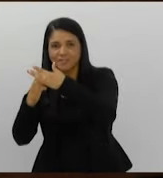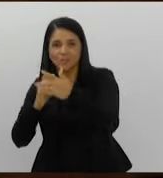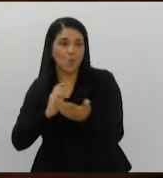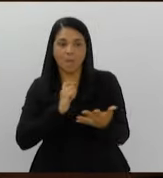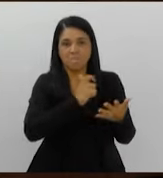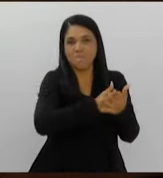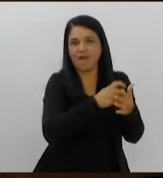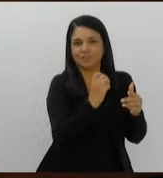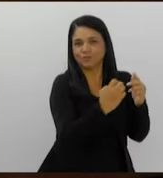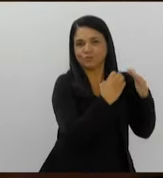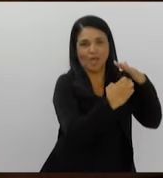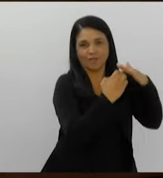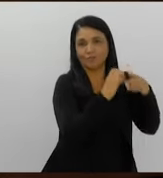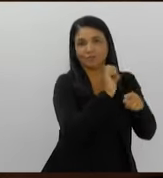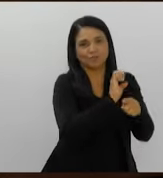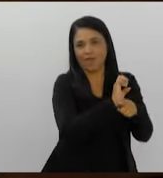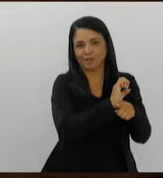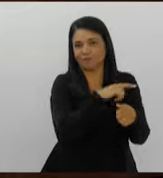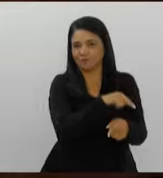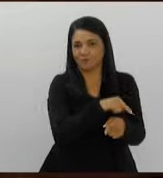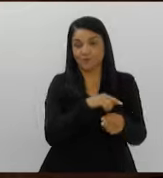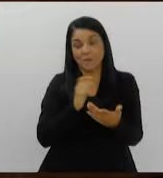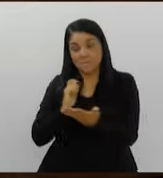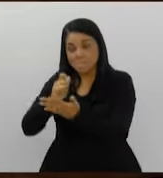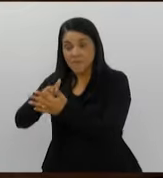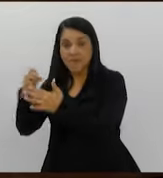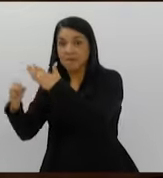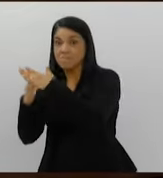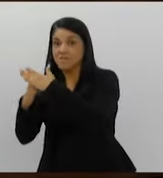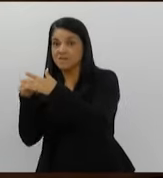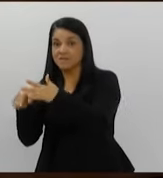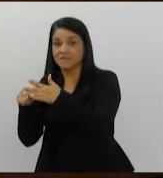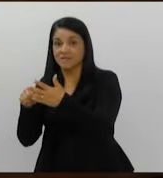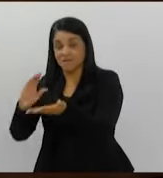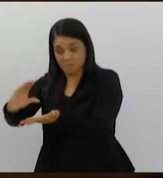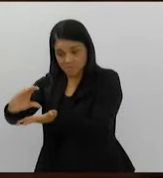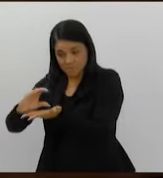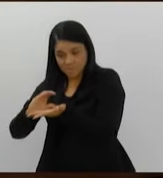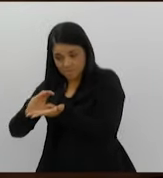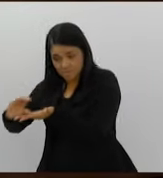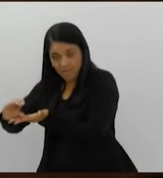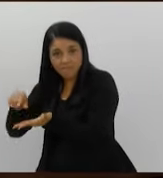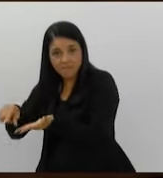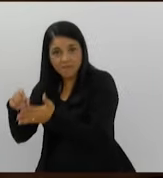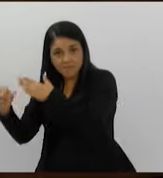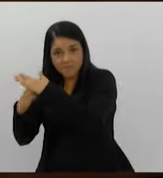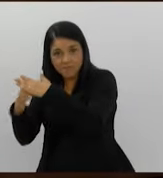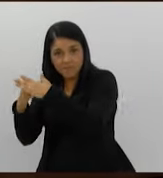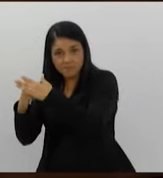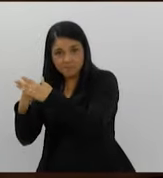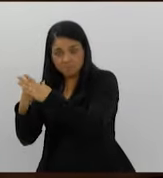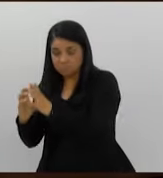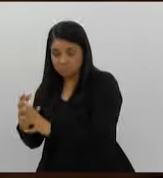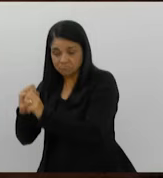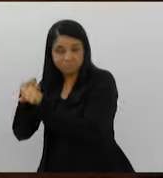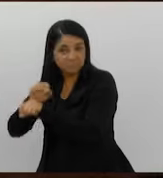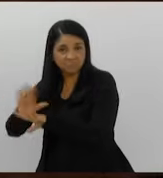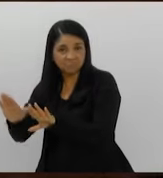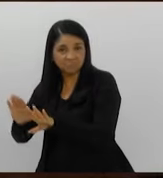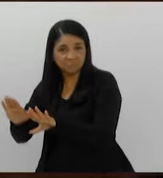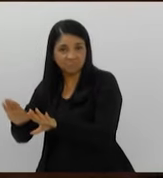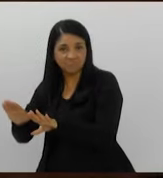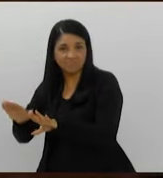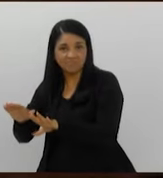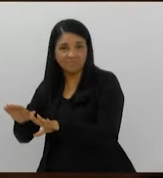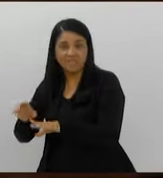Estado. A empresa PL recebe um montante de dinheiro e depois faz a conta por si próprio e diz, ó,